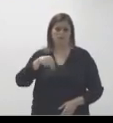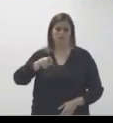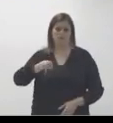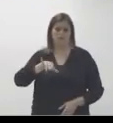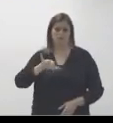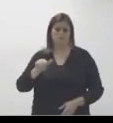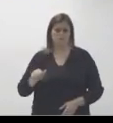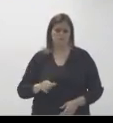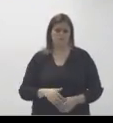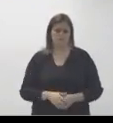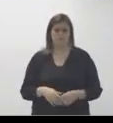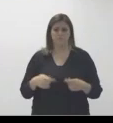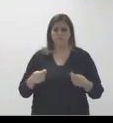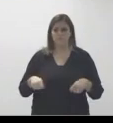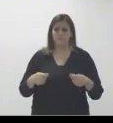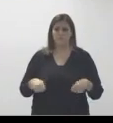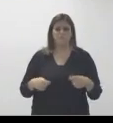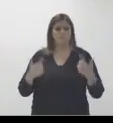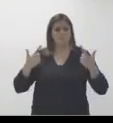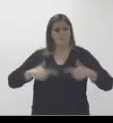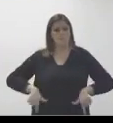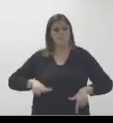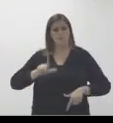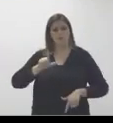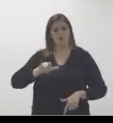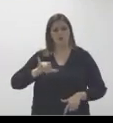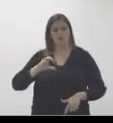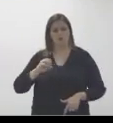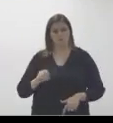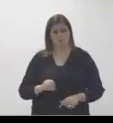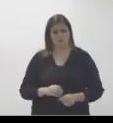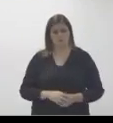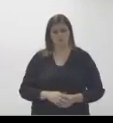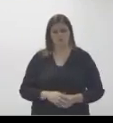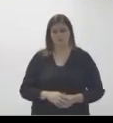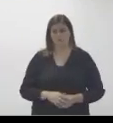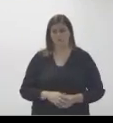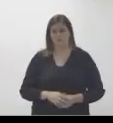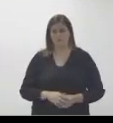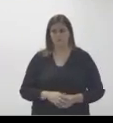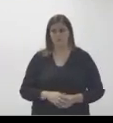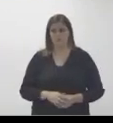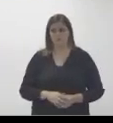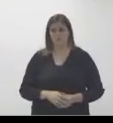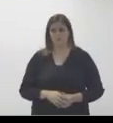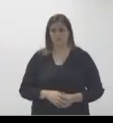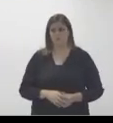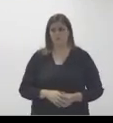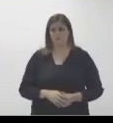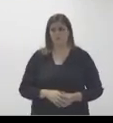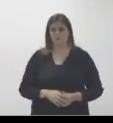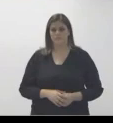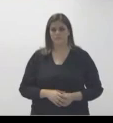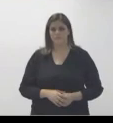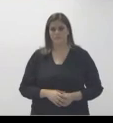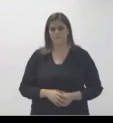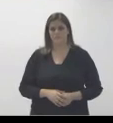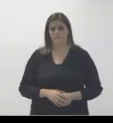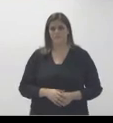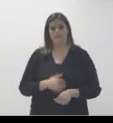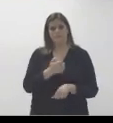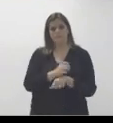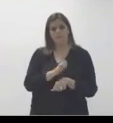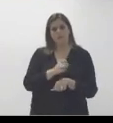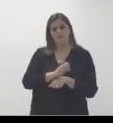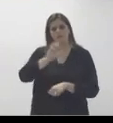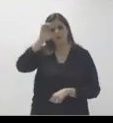tem que ser laicos há a possibilidade de aprendizagem essa questão do estágio é muito mais adequado